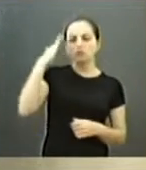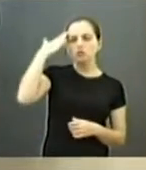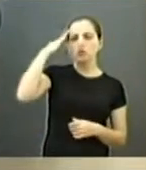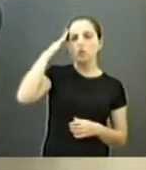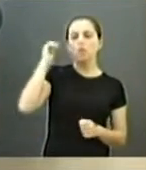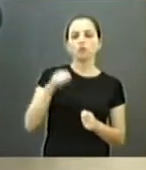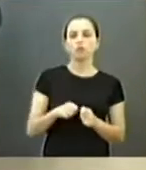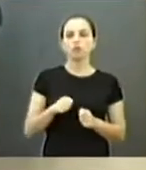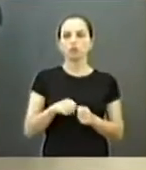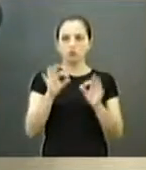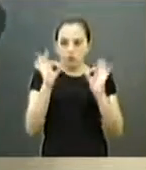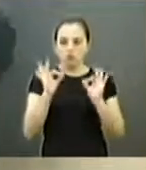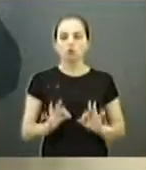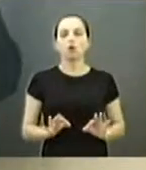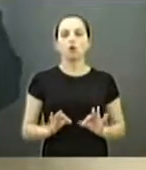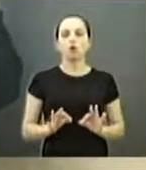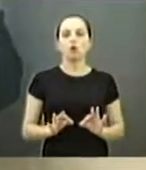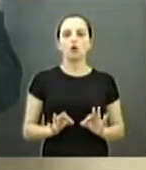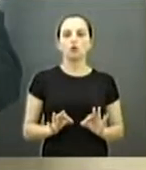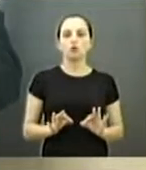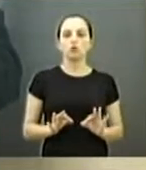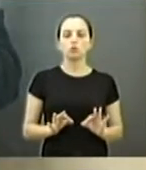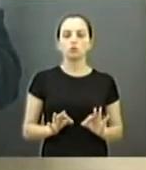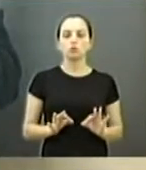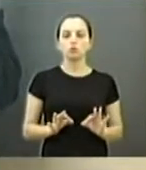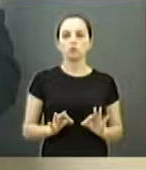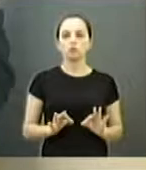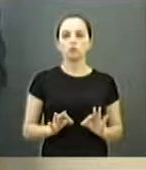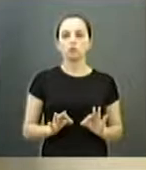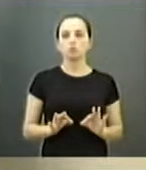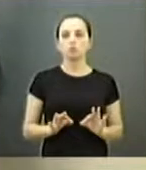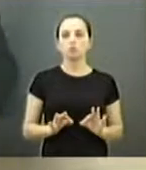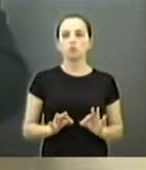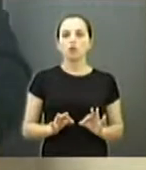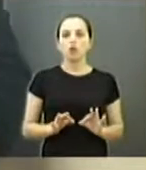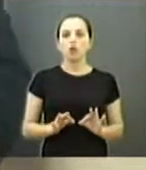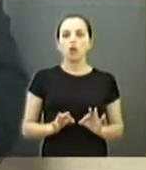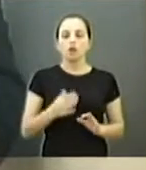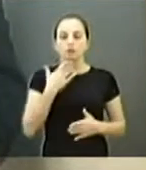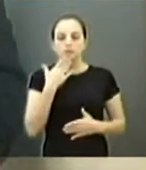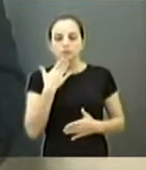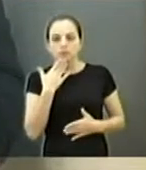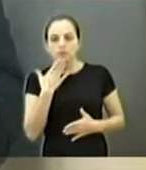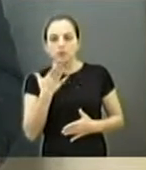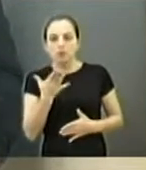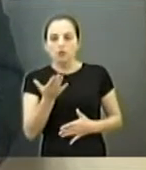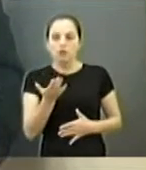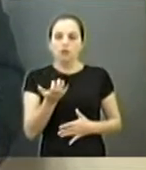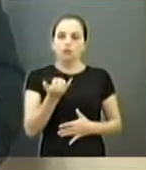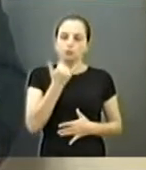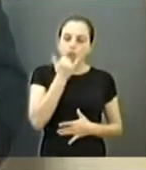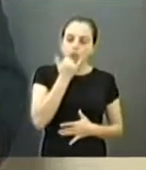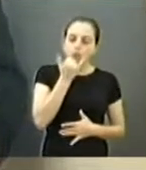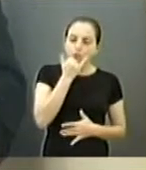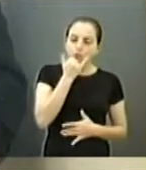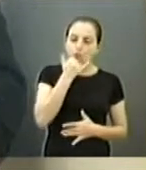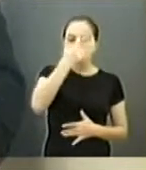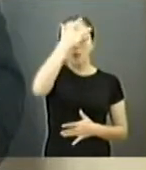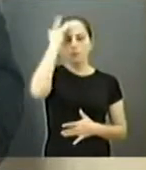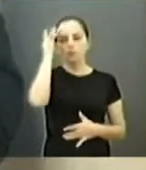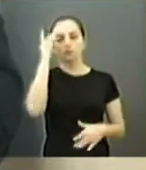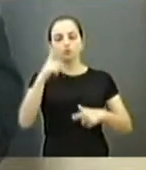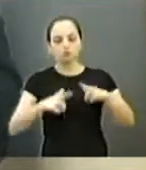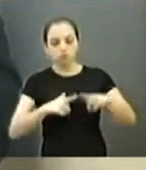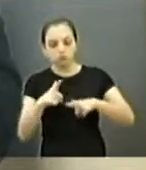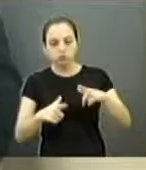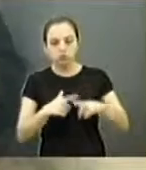fazer o certo. E o certo é pedir desculpa a esses funcionários. A todos, um